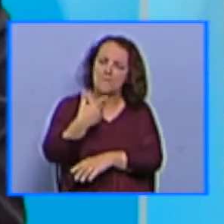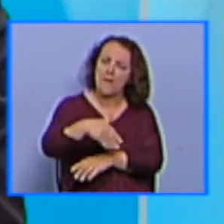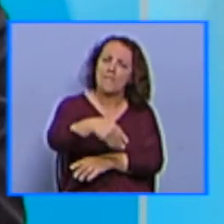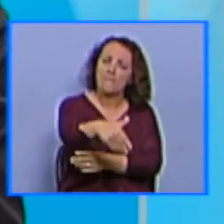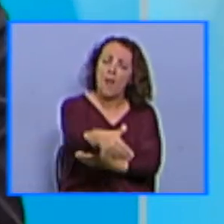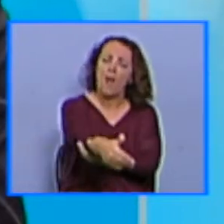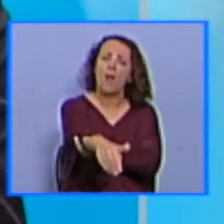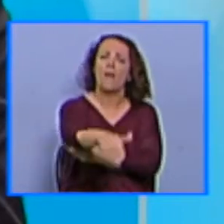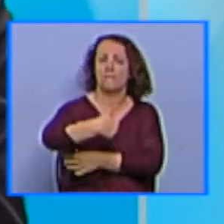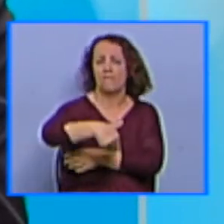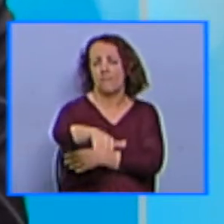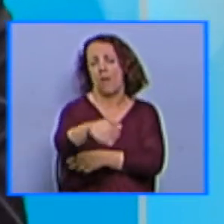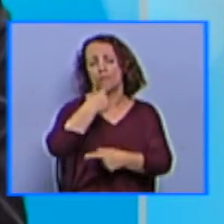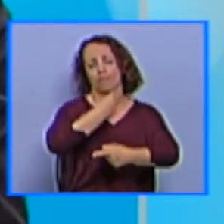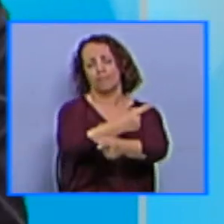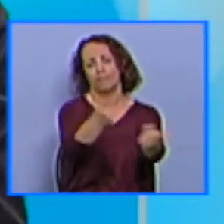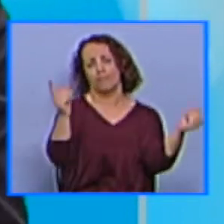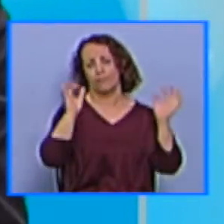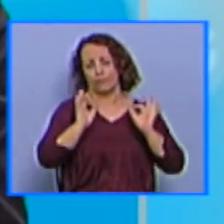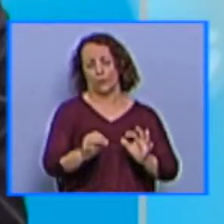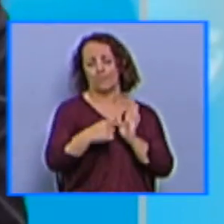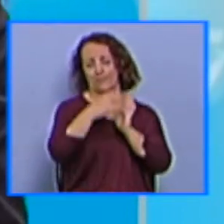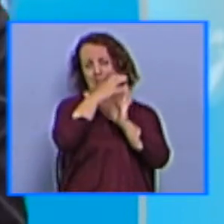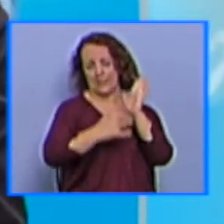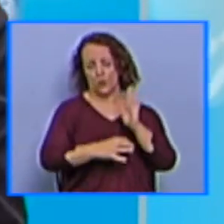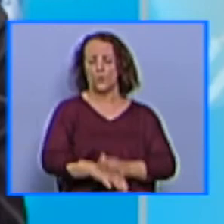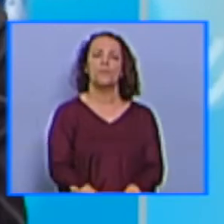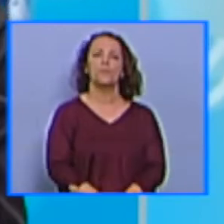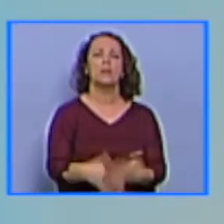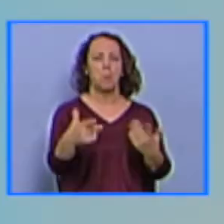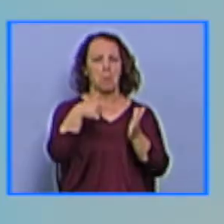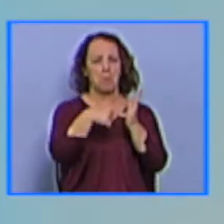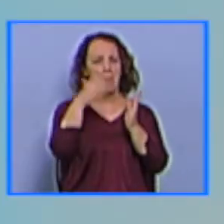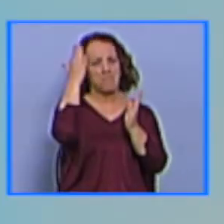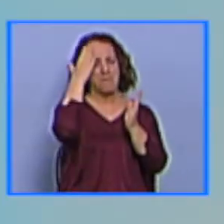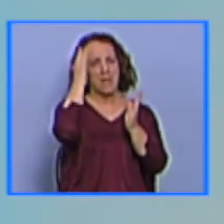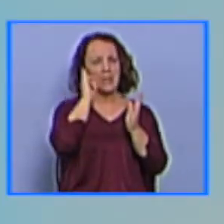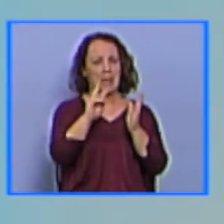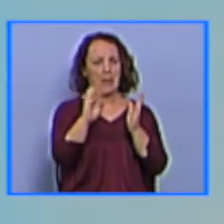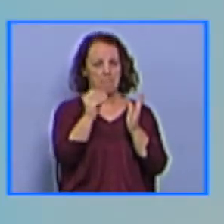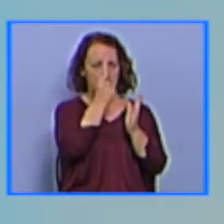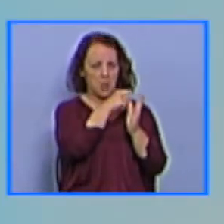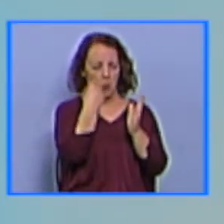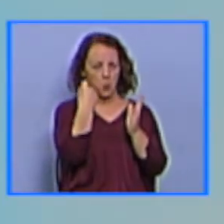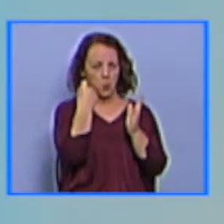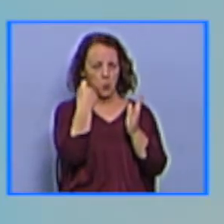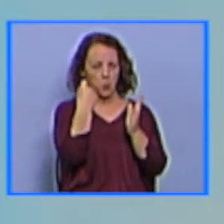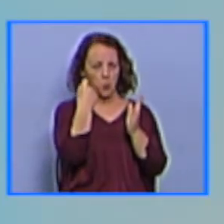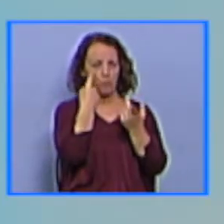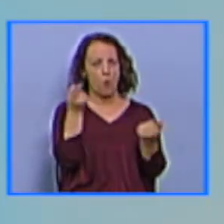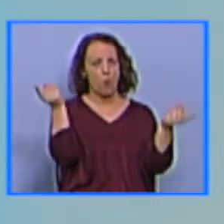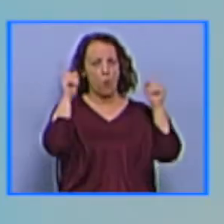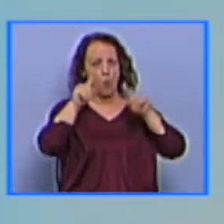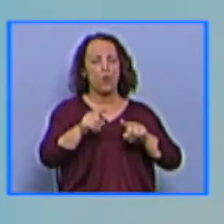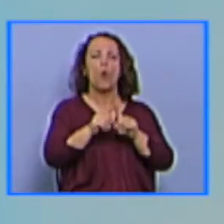conforme foi comunicado precisamente neste texto. Aponta-se aí a data de 30 de maio, não é? Para esse